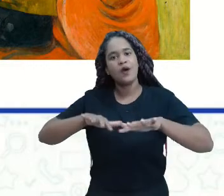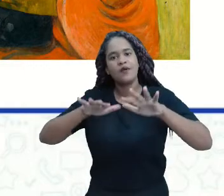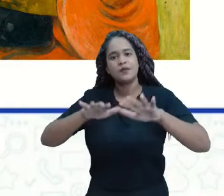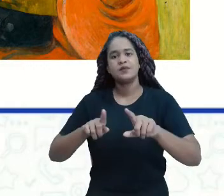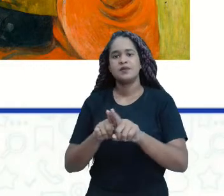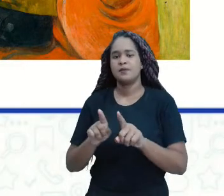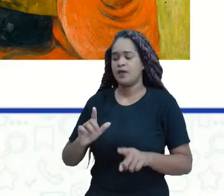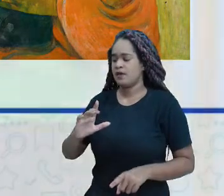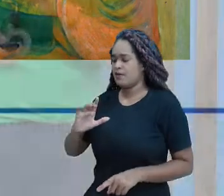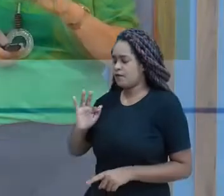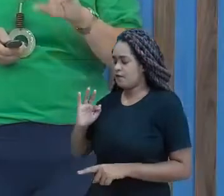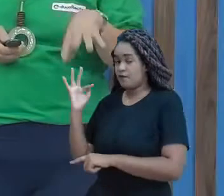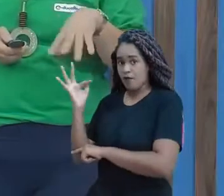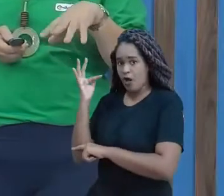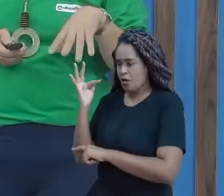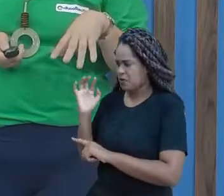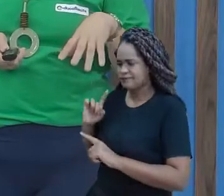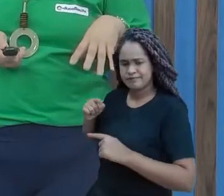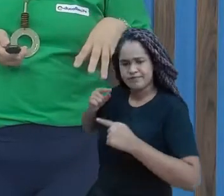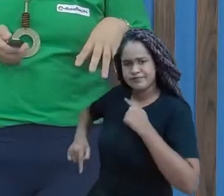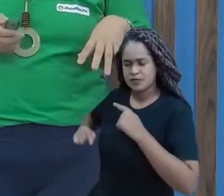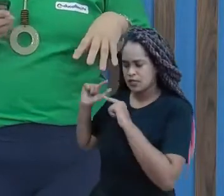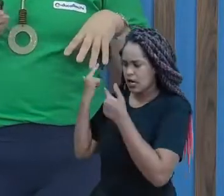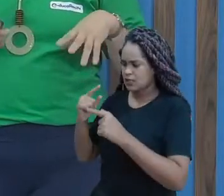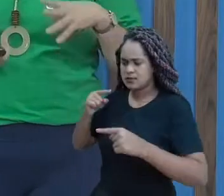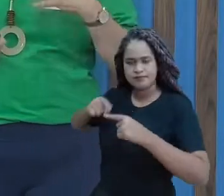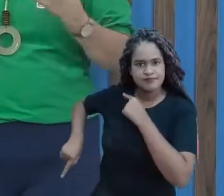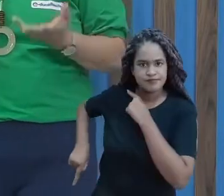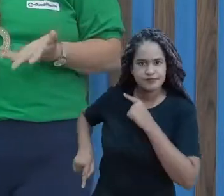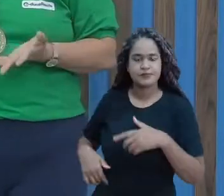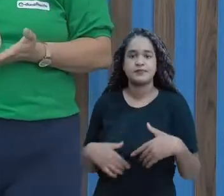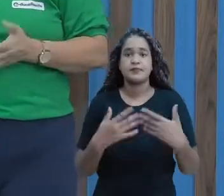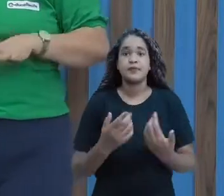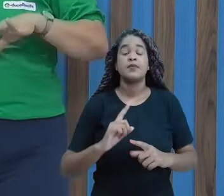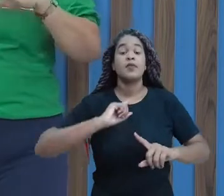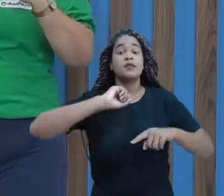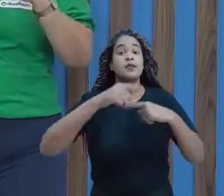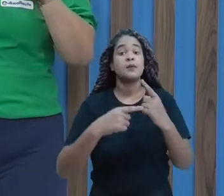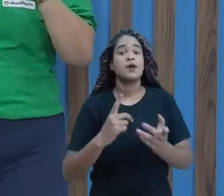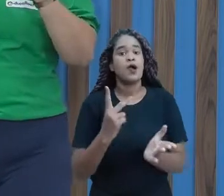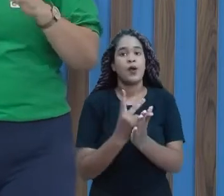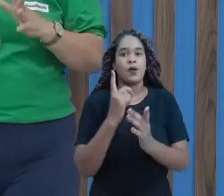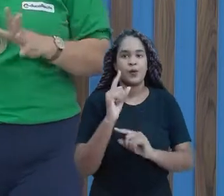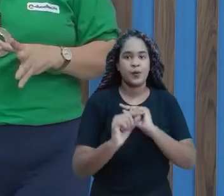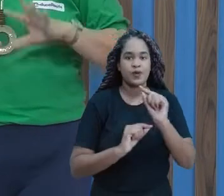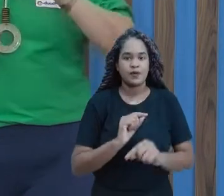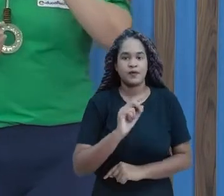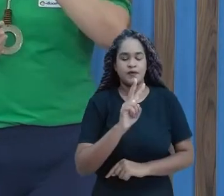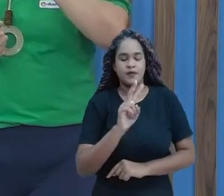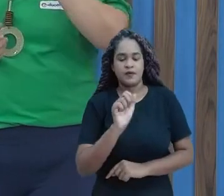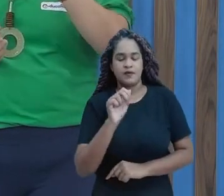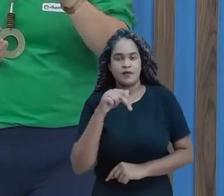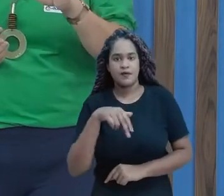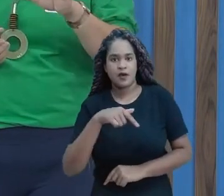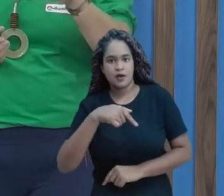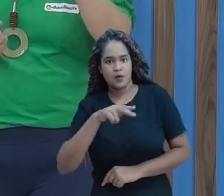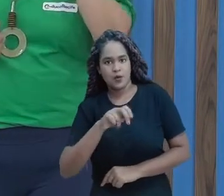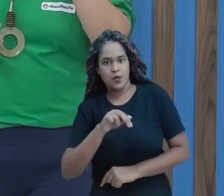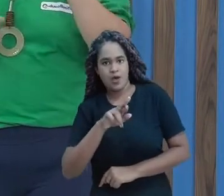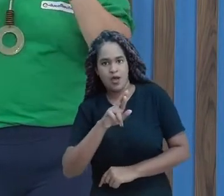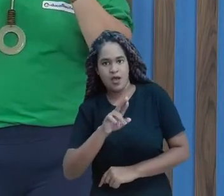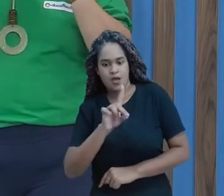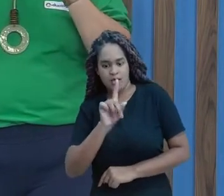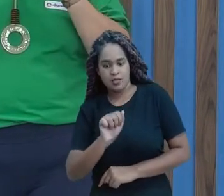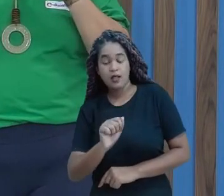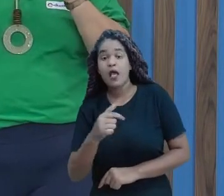ruptura formal bem forte, que foi o fauvismo. Depois disso, a gente foi para as vanguardas. Eu não vou entrar nas vanguardas,